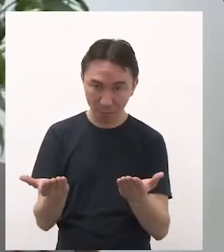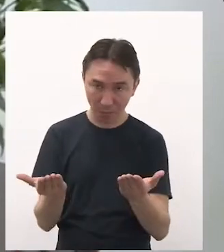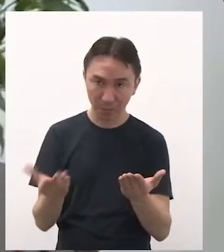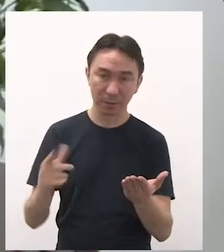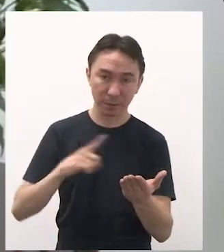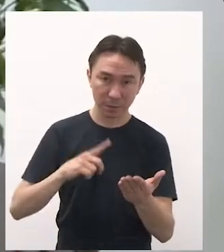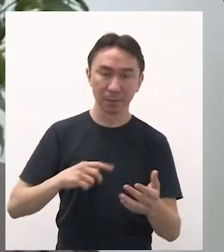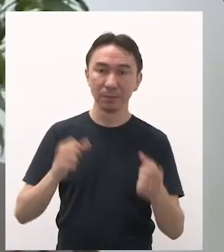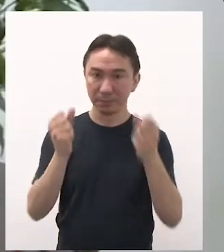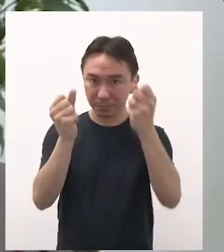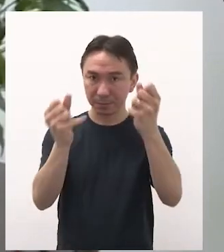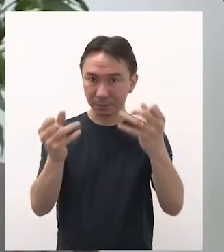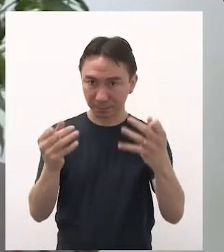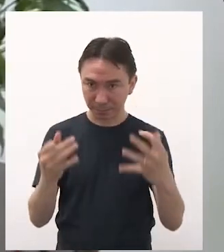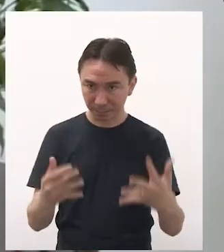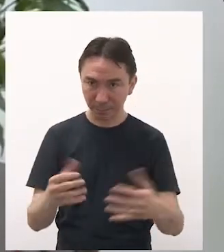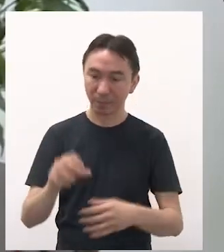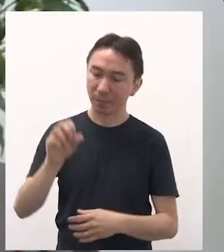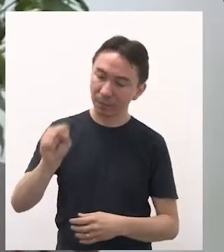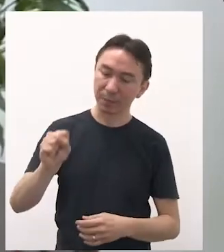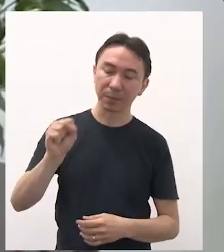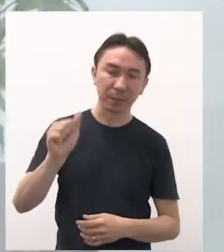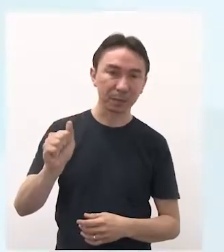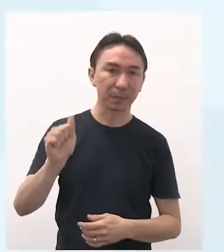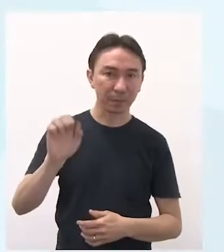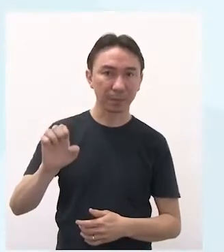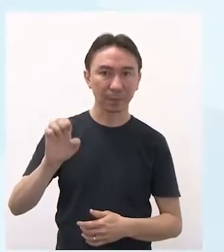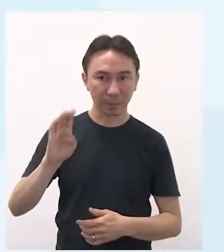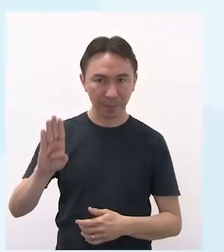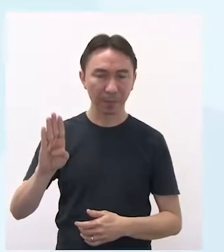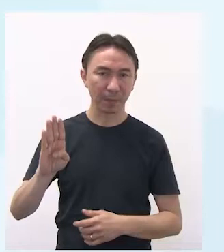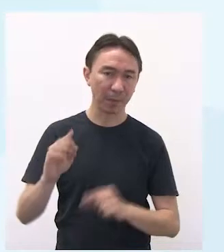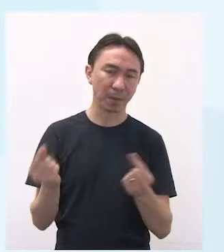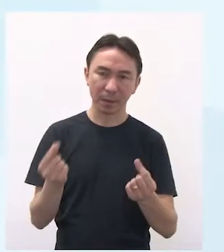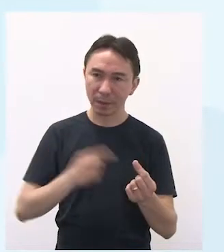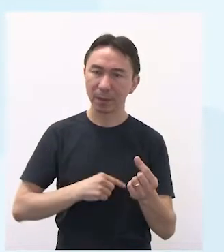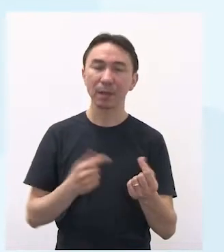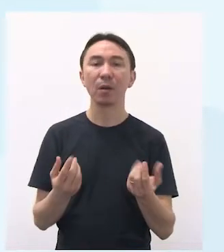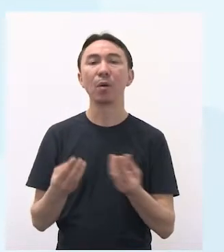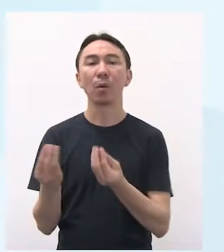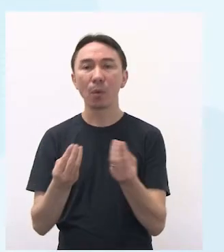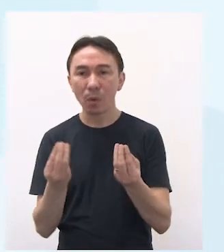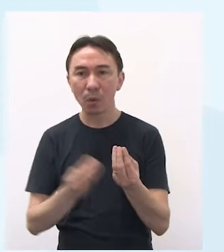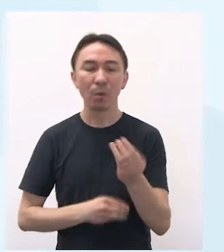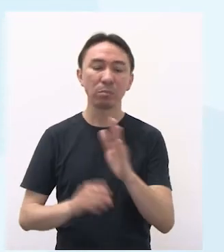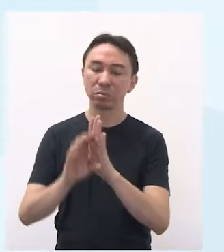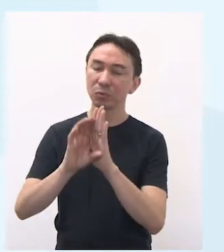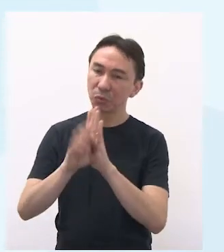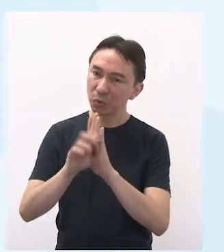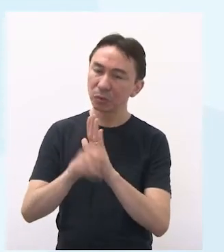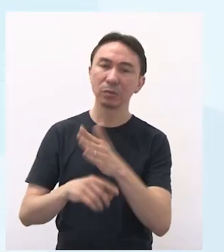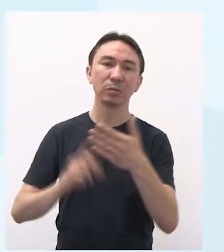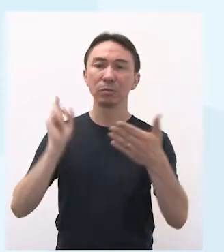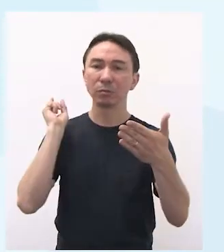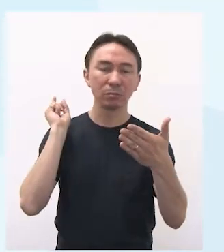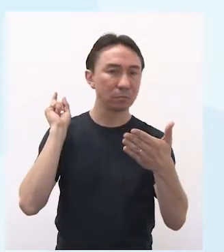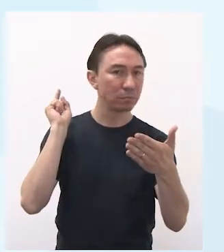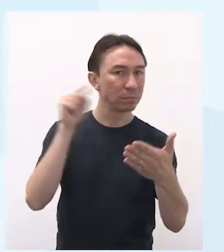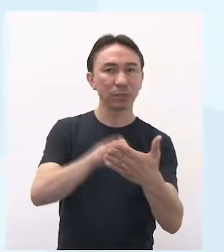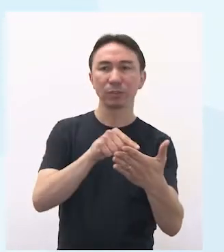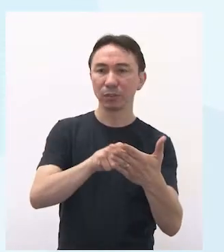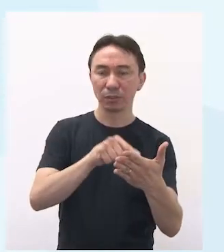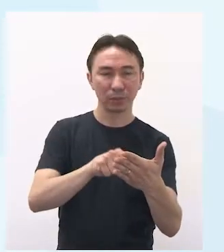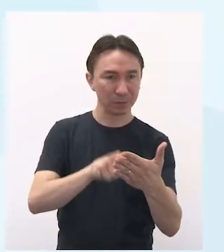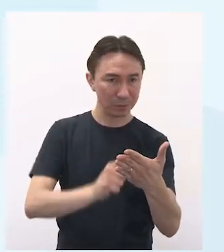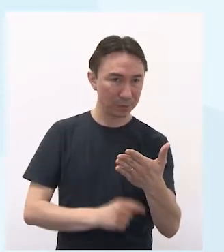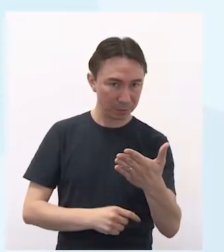parte mais da aplicação, do objetivo, do conceito, e